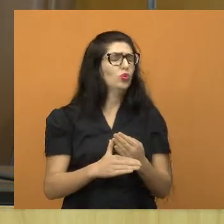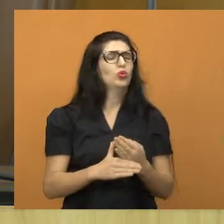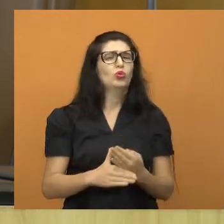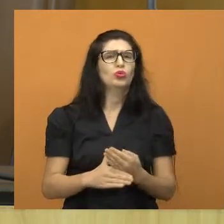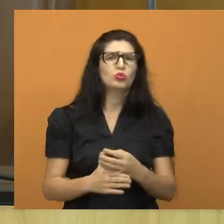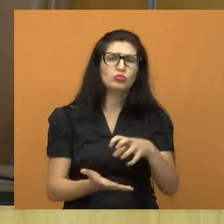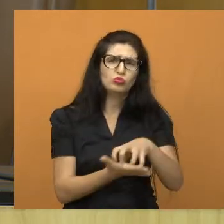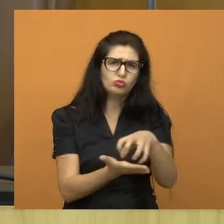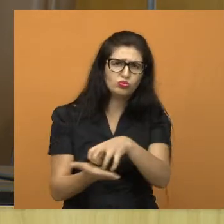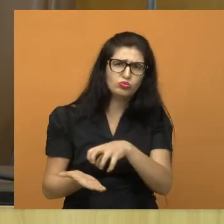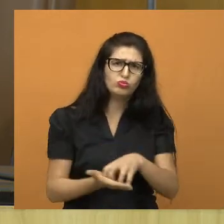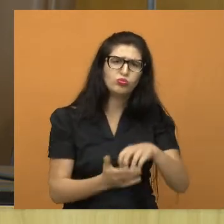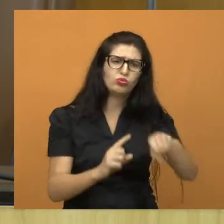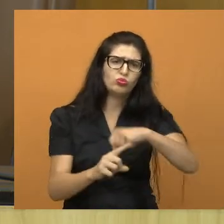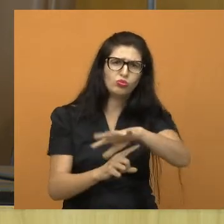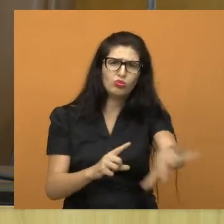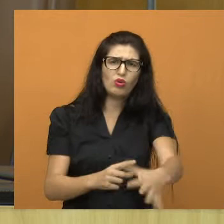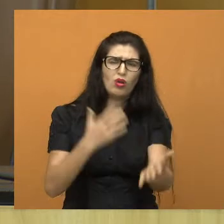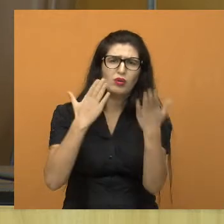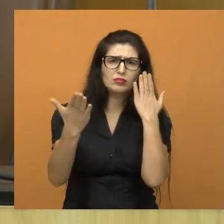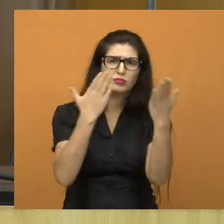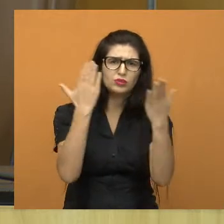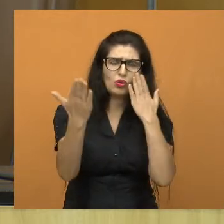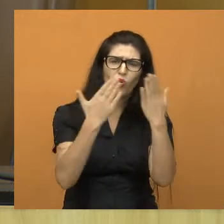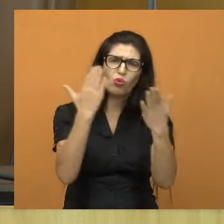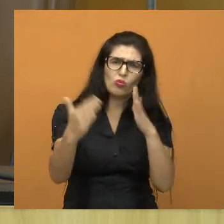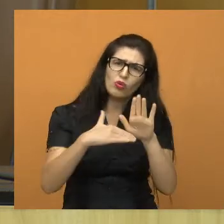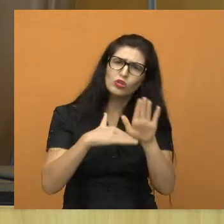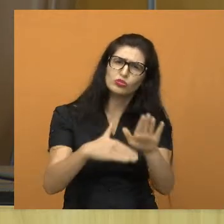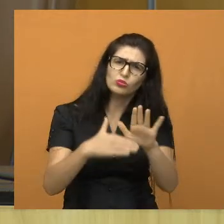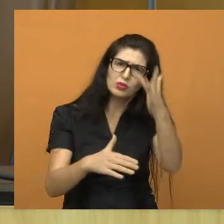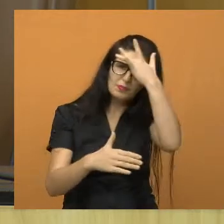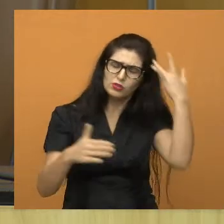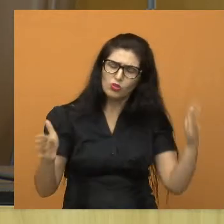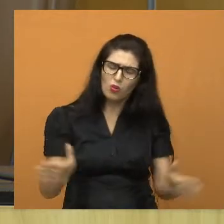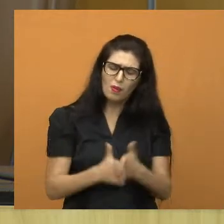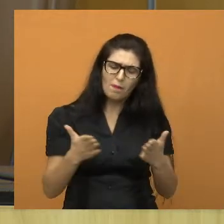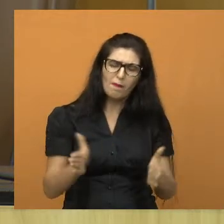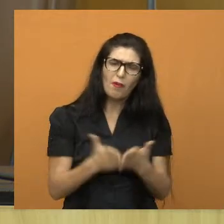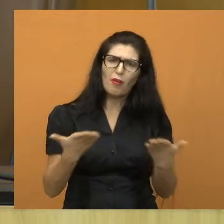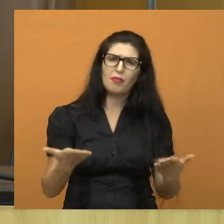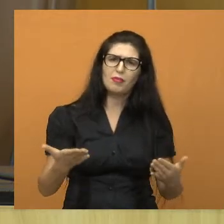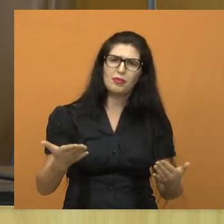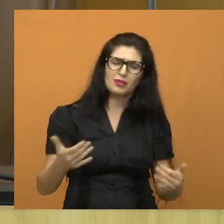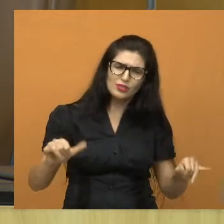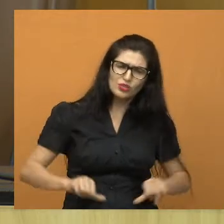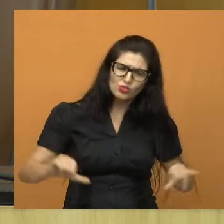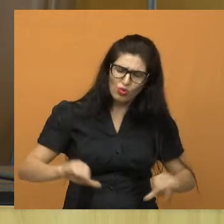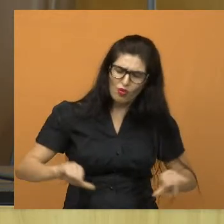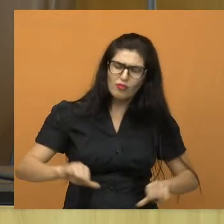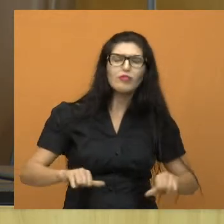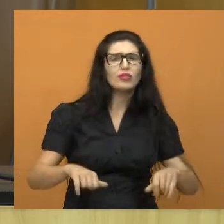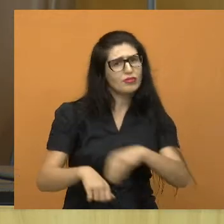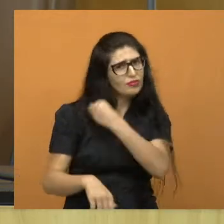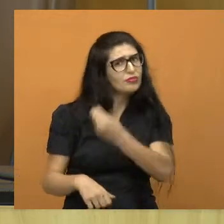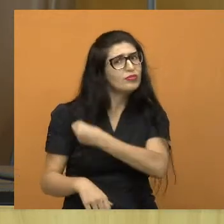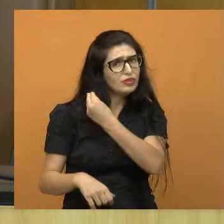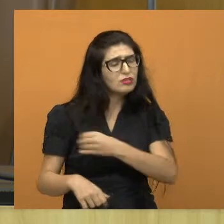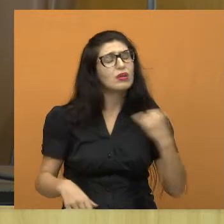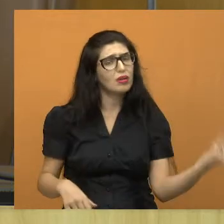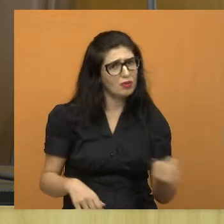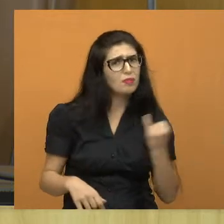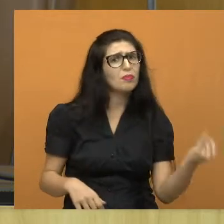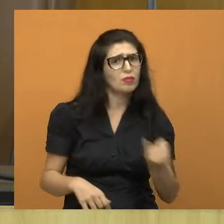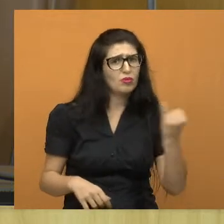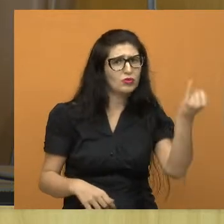profissionais da assistência sociais, psicólogos e uma equipe diferenciada. Por que eu estou falando isso? Porque é importante que a gente discorra